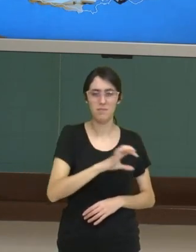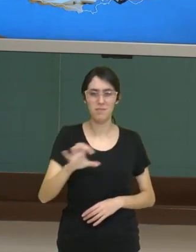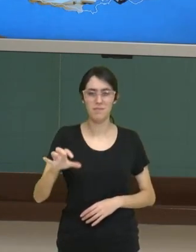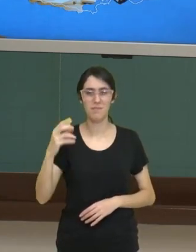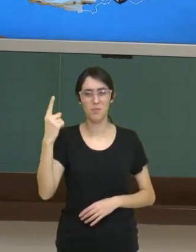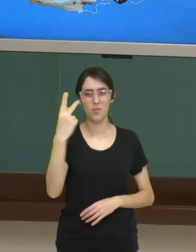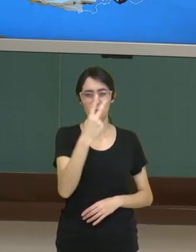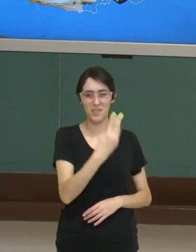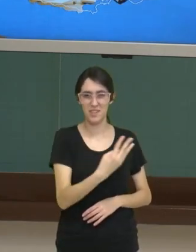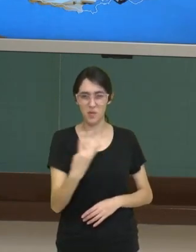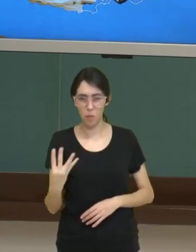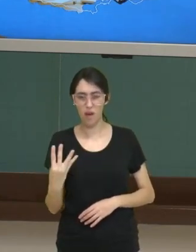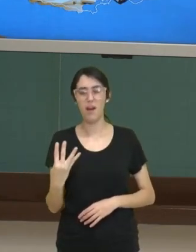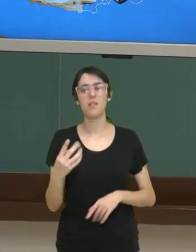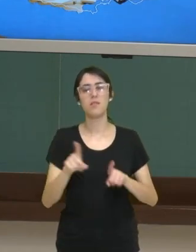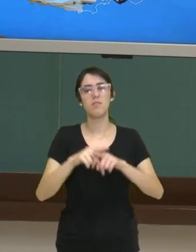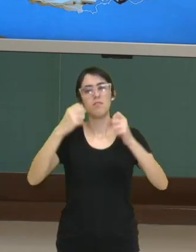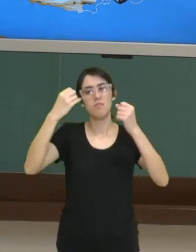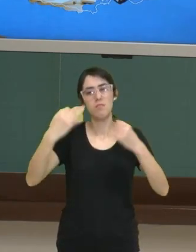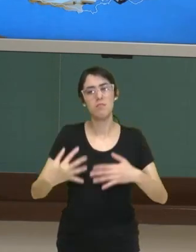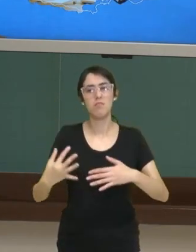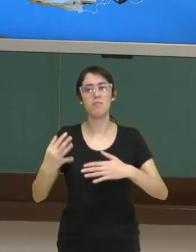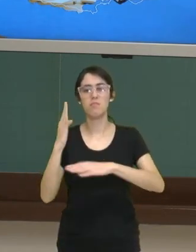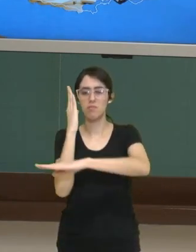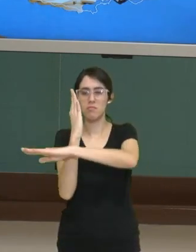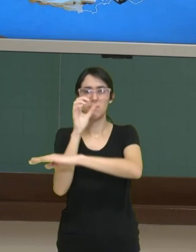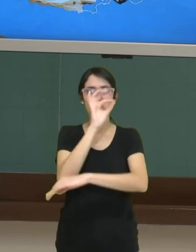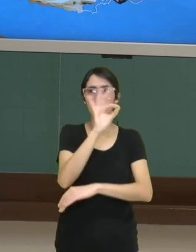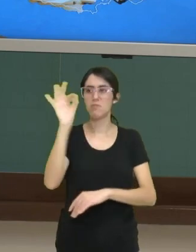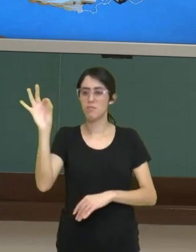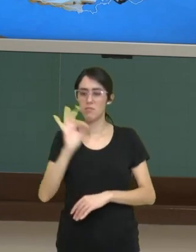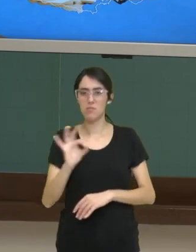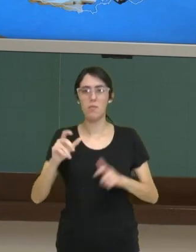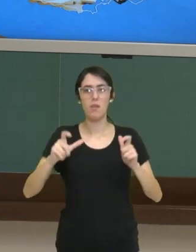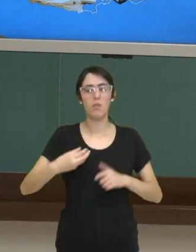quarto quadrante e outros conceitos que são fundamentais dentro do plano